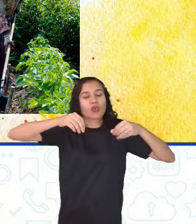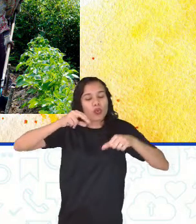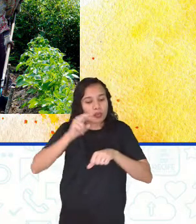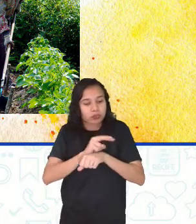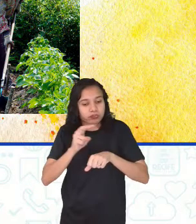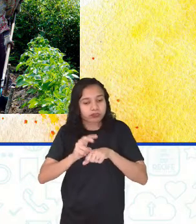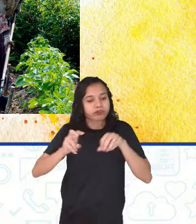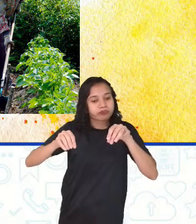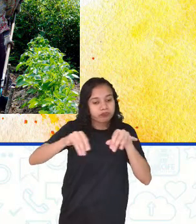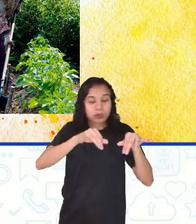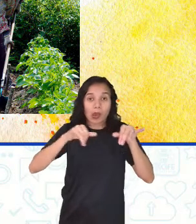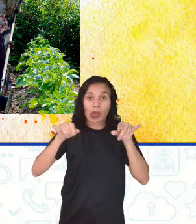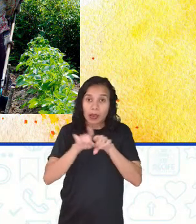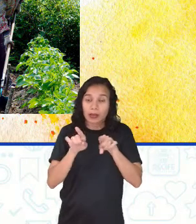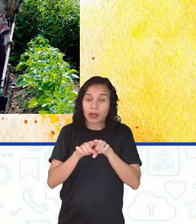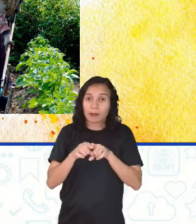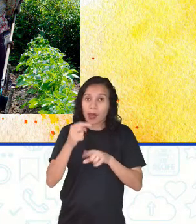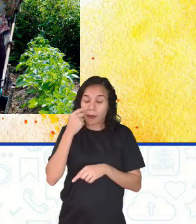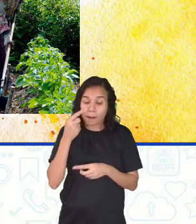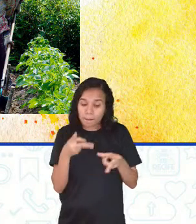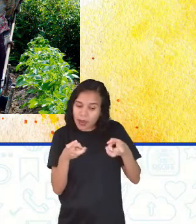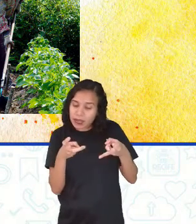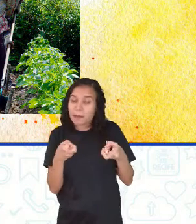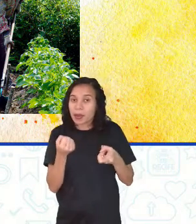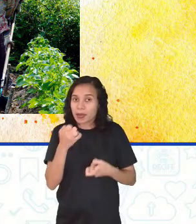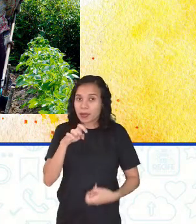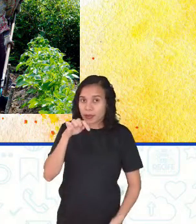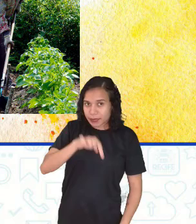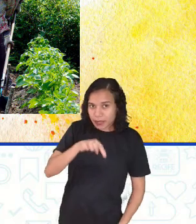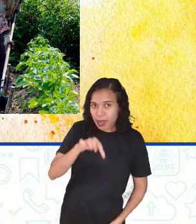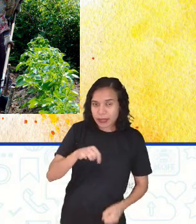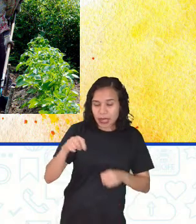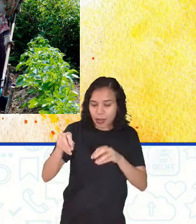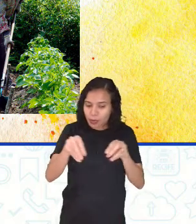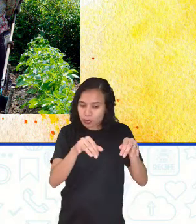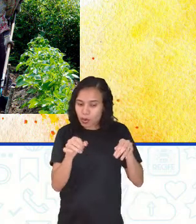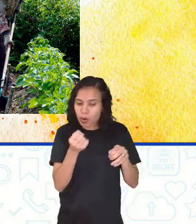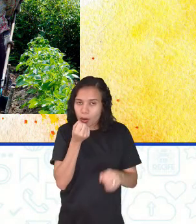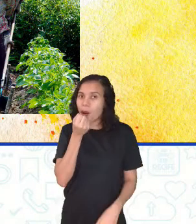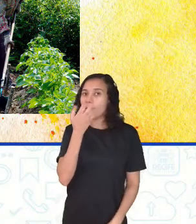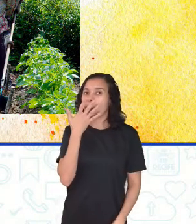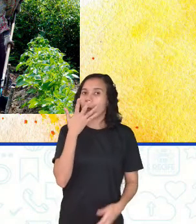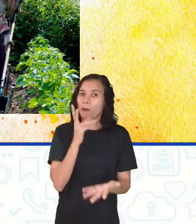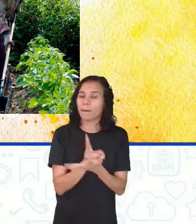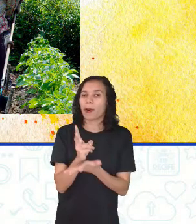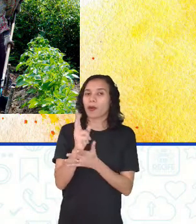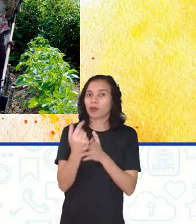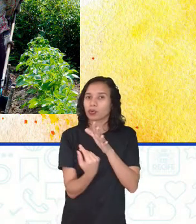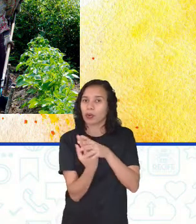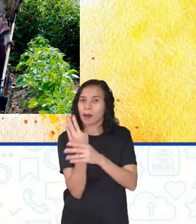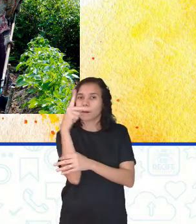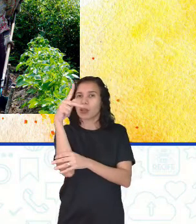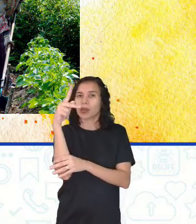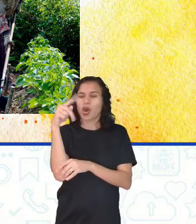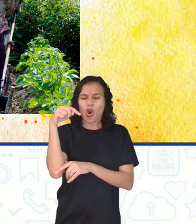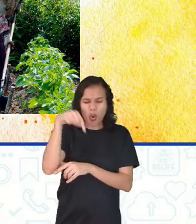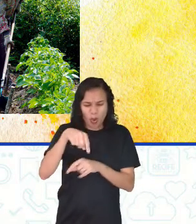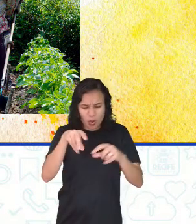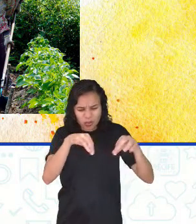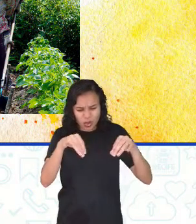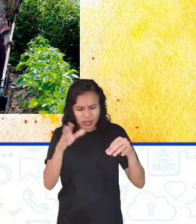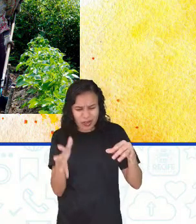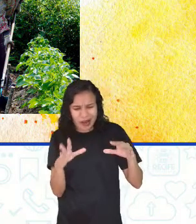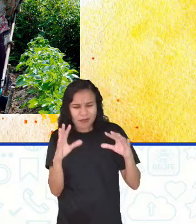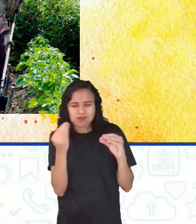questão aí da fertilidade, de ver se esse solo ele está sendo fértil para a continuação, ou se ele está cansado,